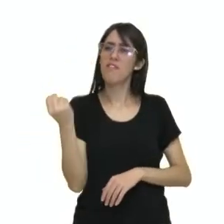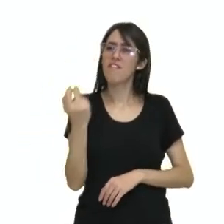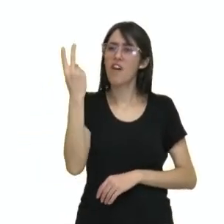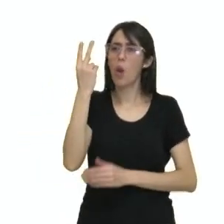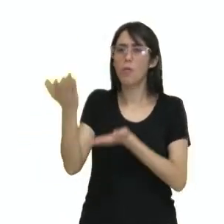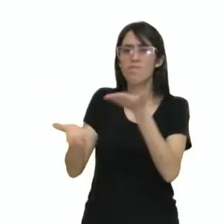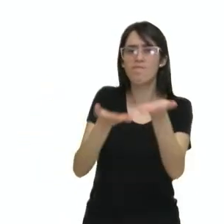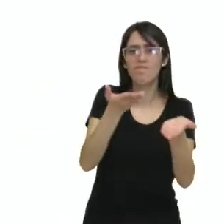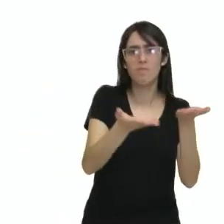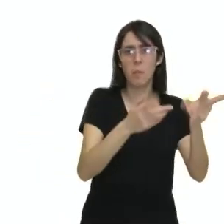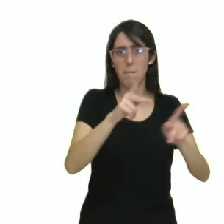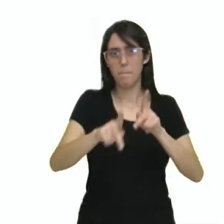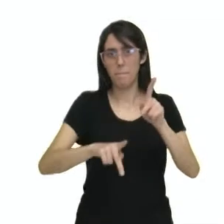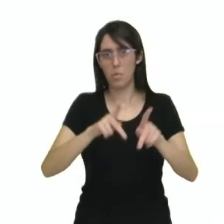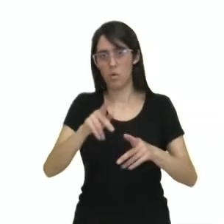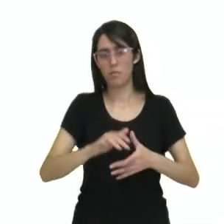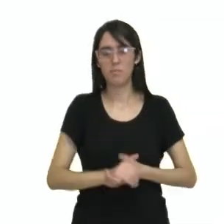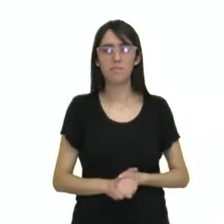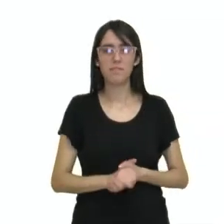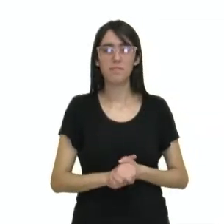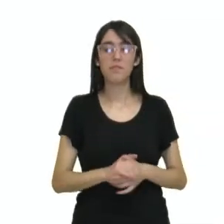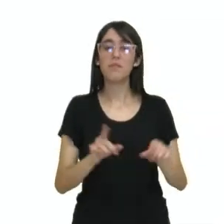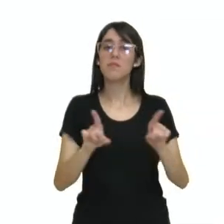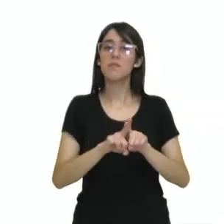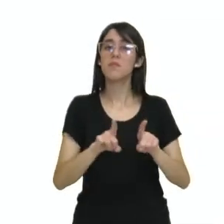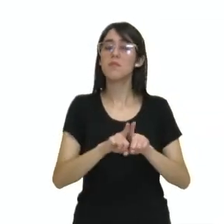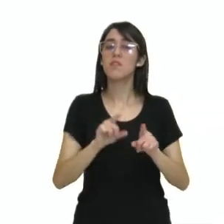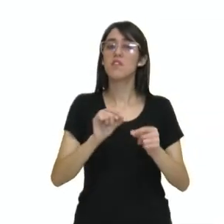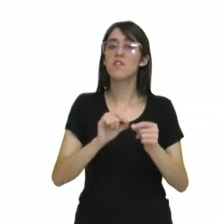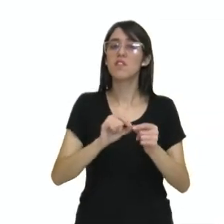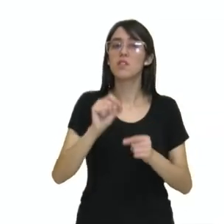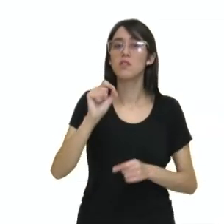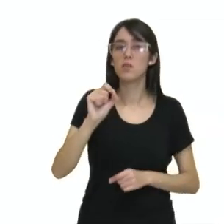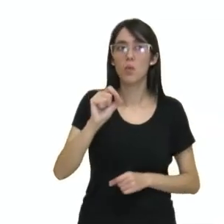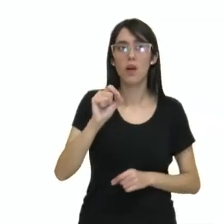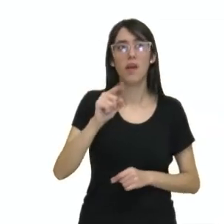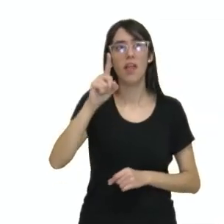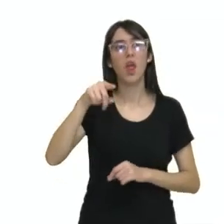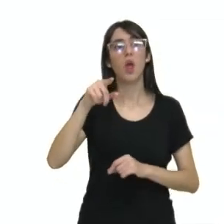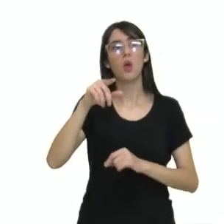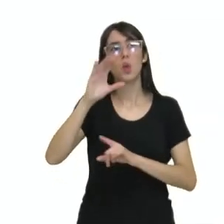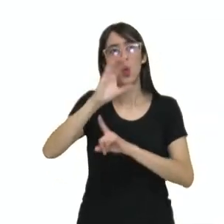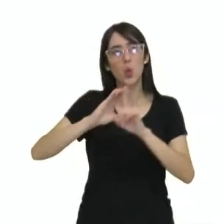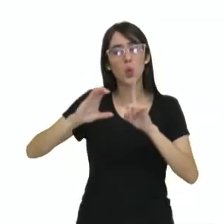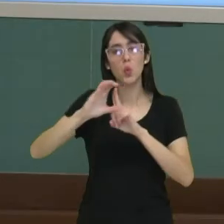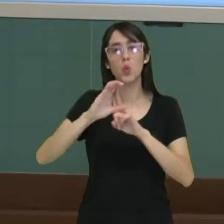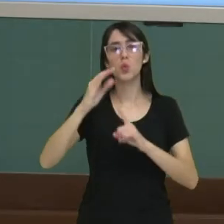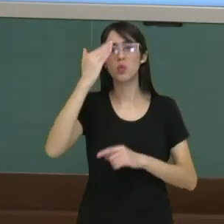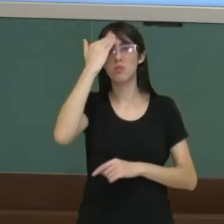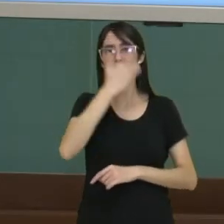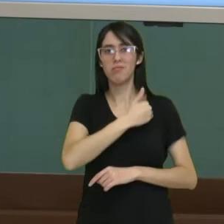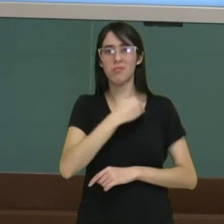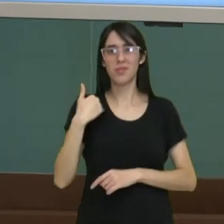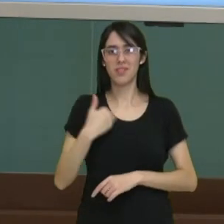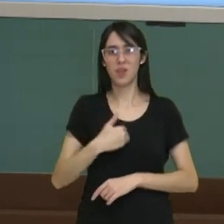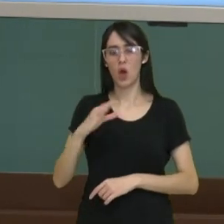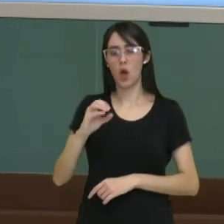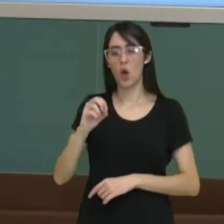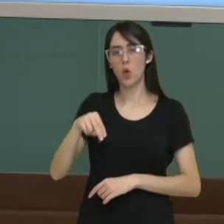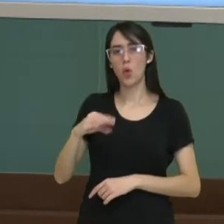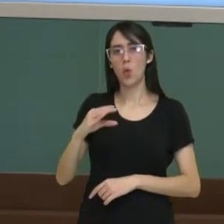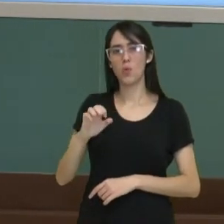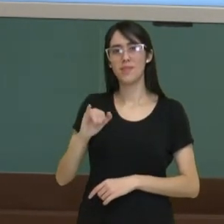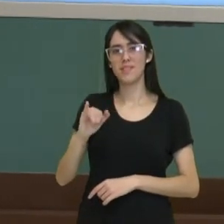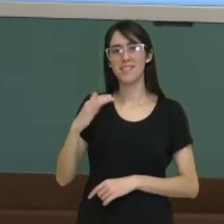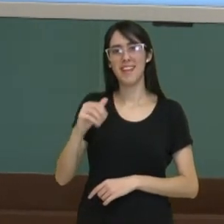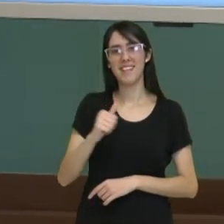que bacana, pessoal. Mais uma coisa que ele vai fazer é o culto a Nossa Senhora da Conceição Aparecida. O feriado vai vir posterior,